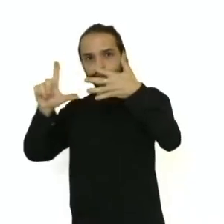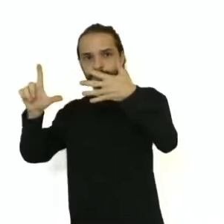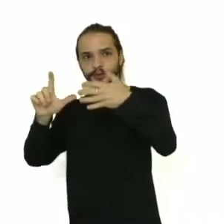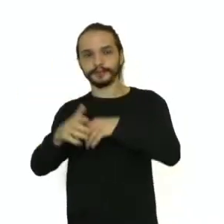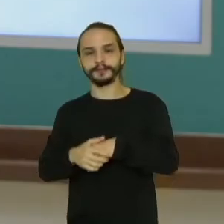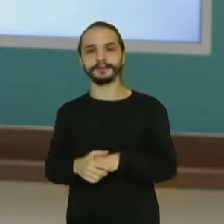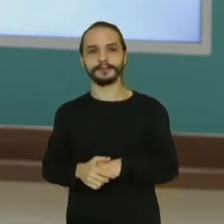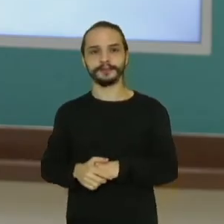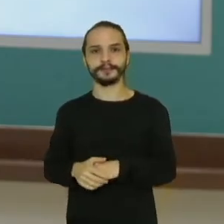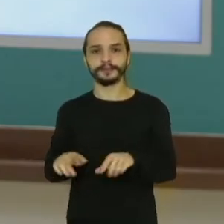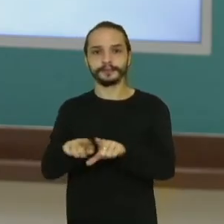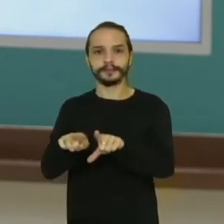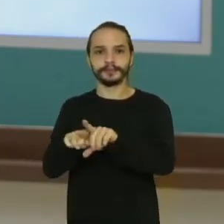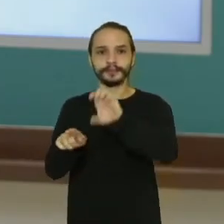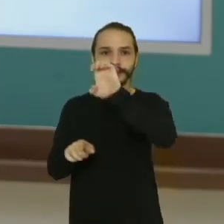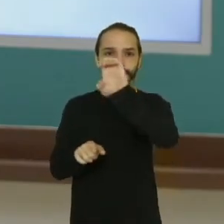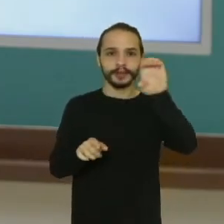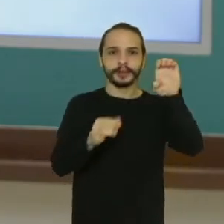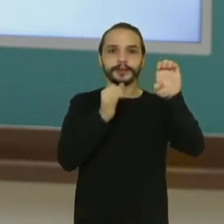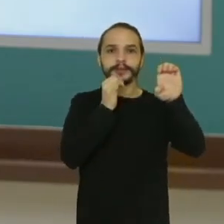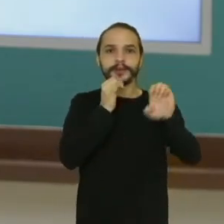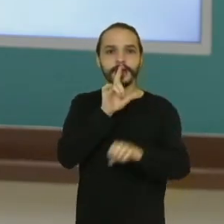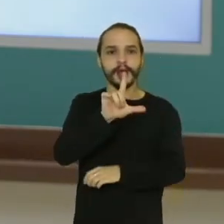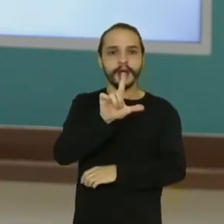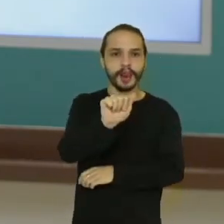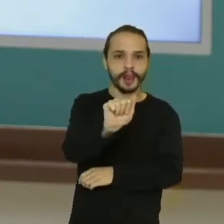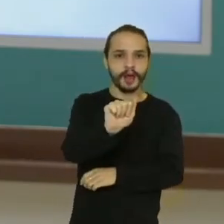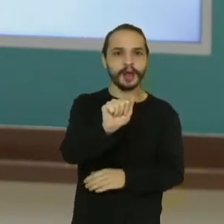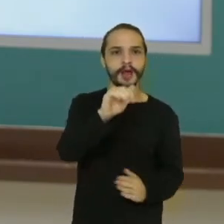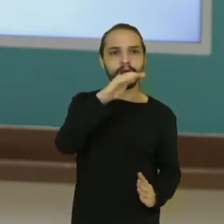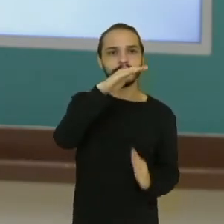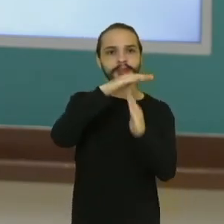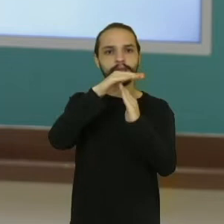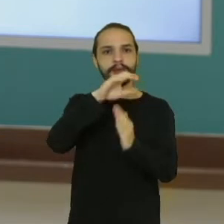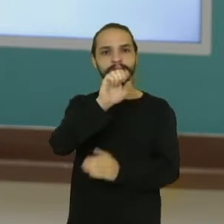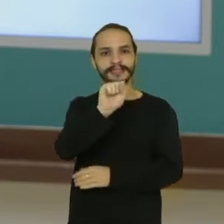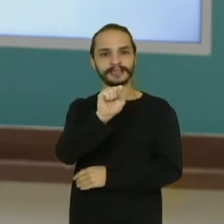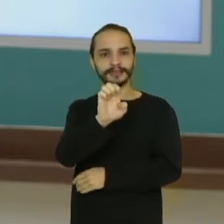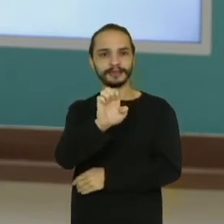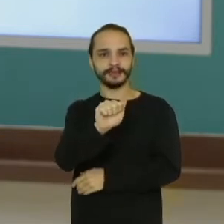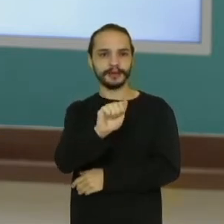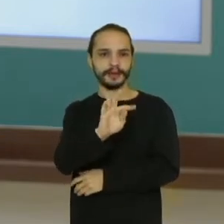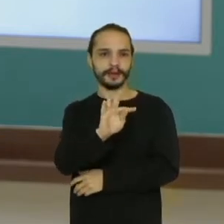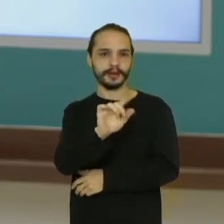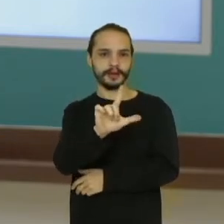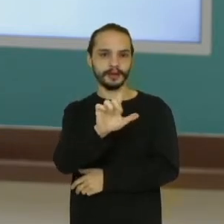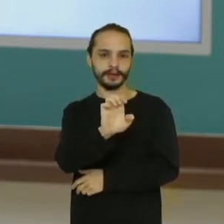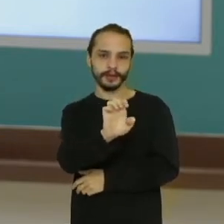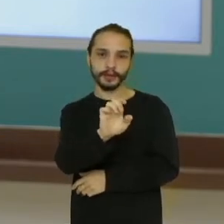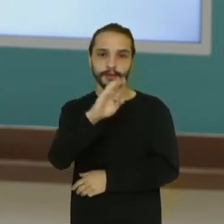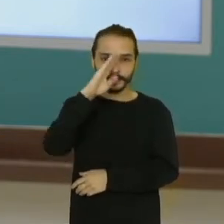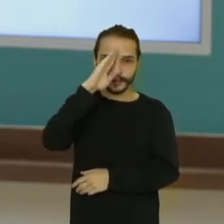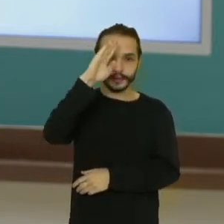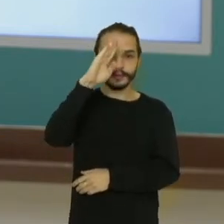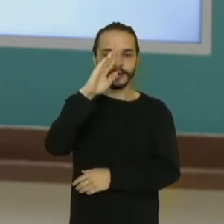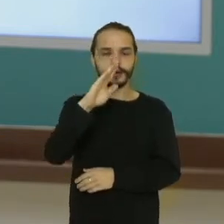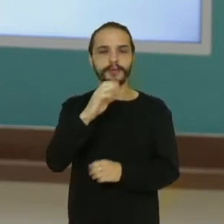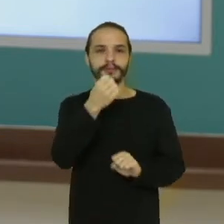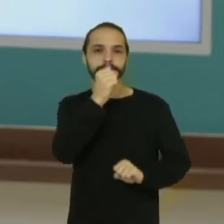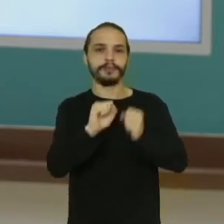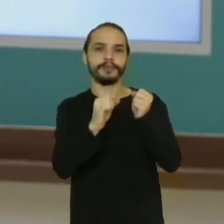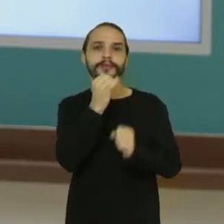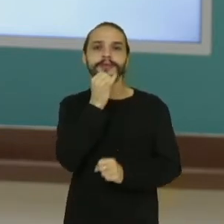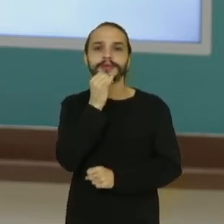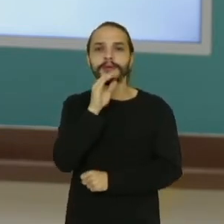Unidos, entre, por exemplo, Los Angeles até Seattle também, né? Onde se concentram as grandes indústrias, como por exemplo a Boeing está na região